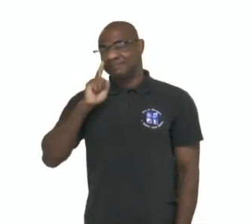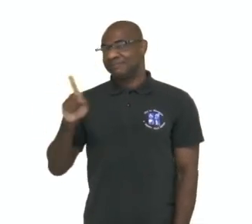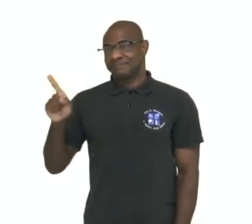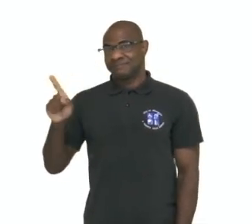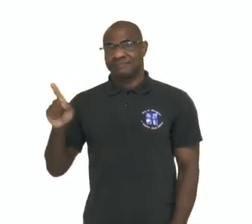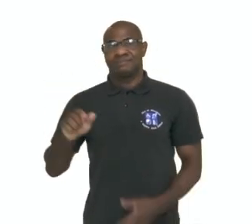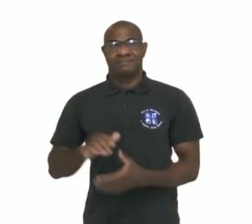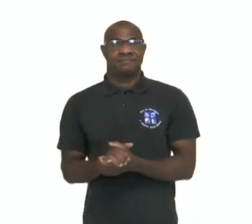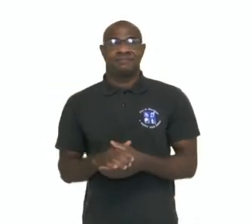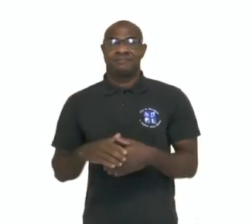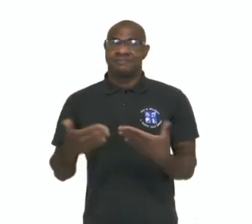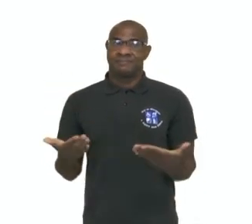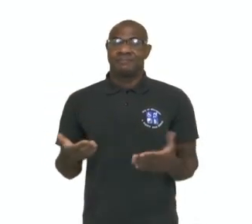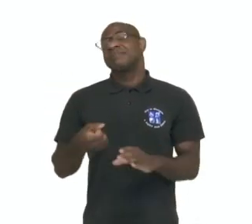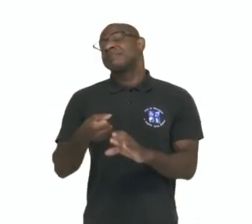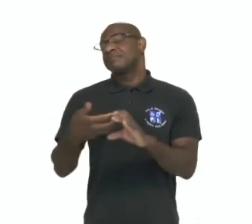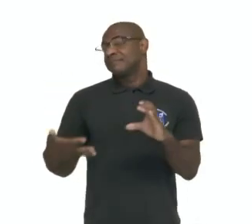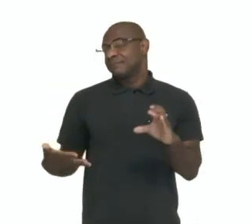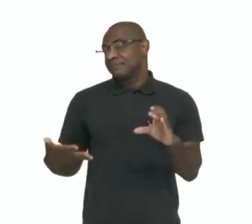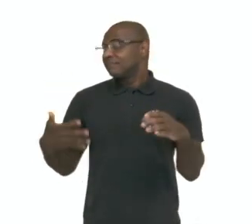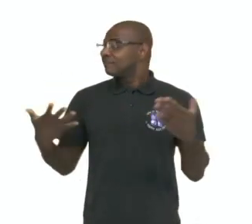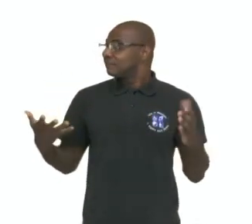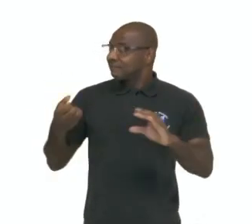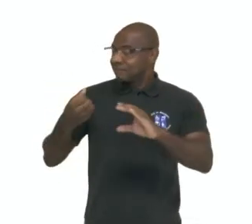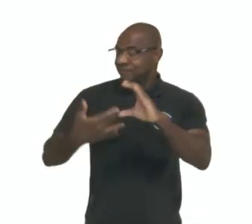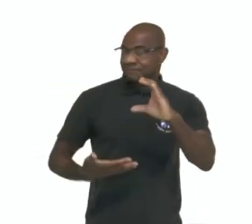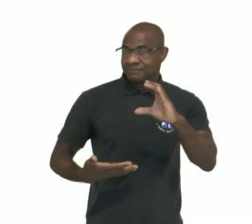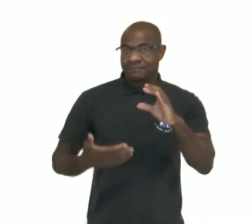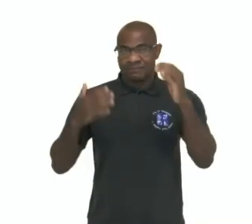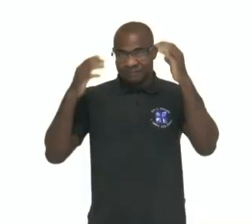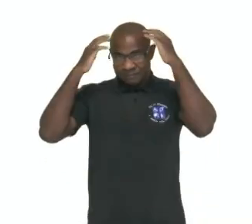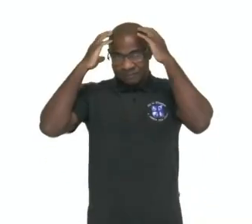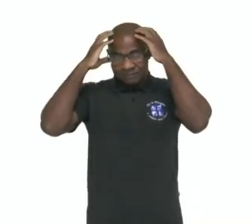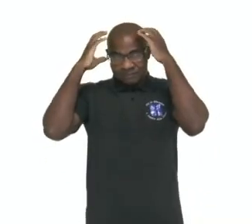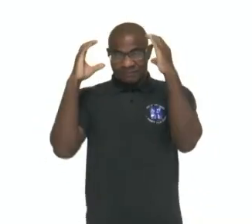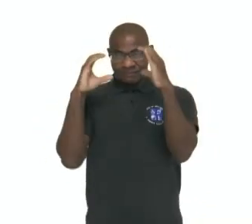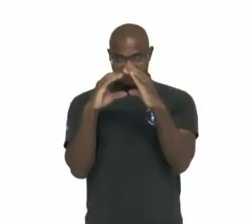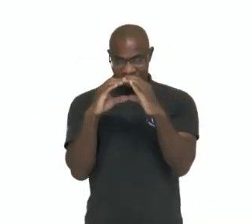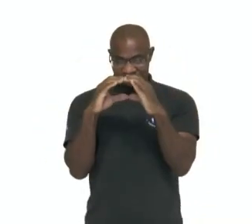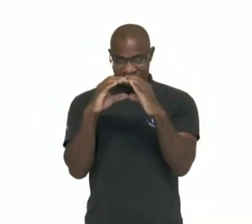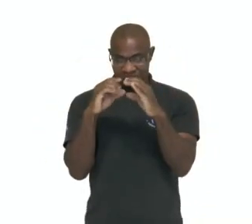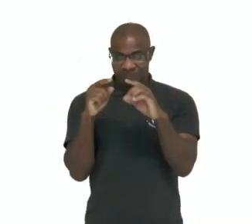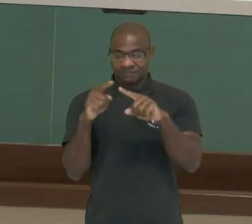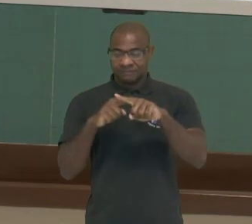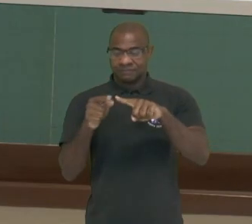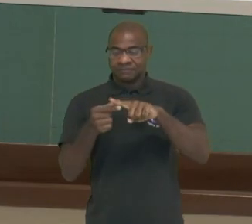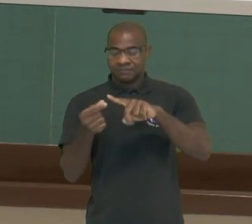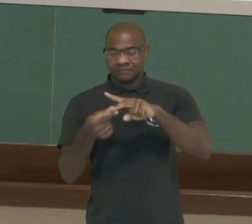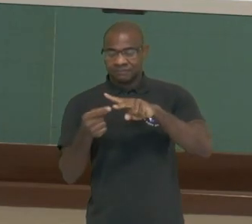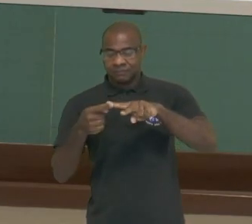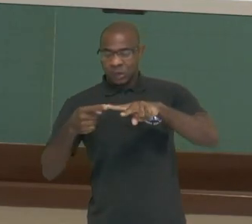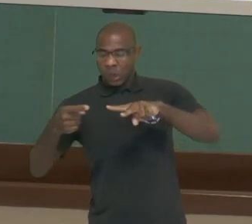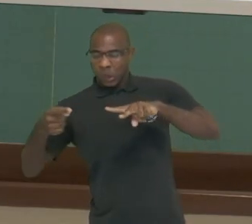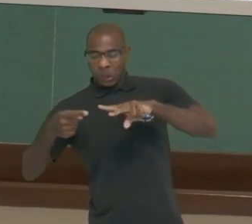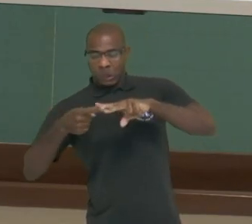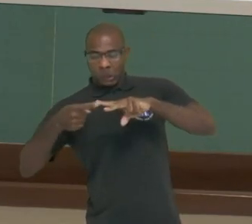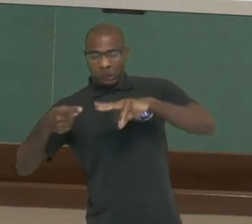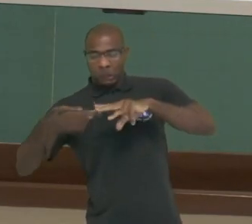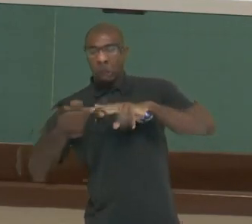certo? Então, características: cabeça pequena, dedos longos, entre